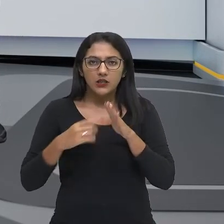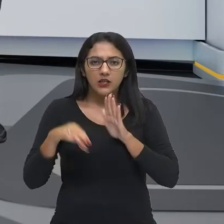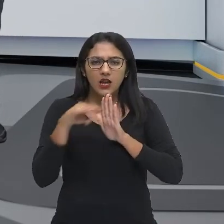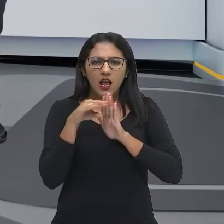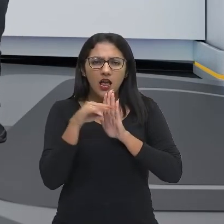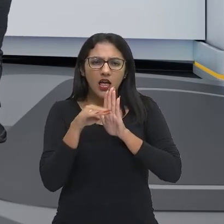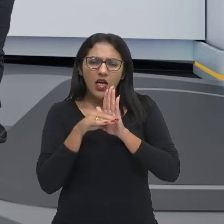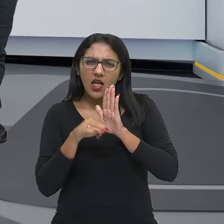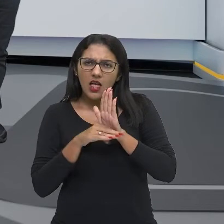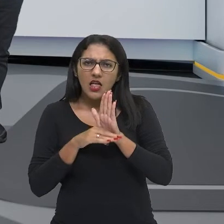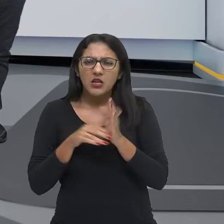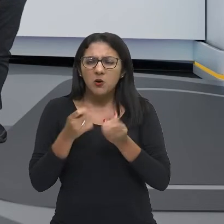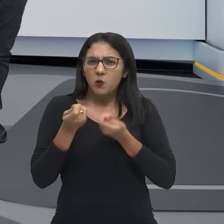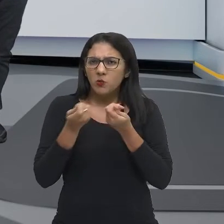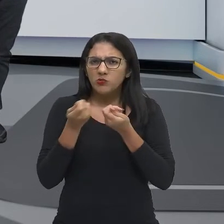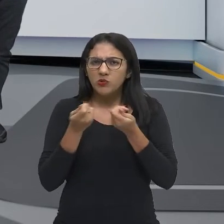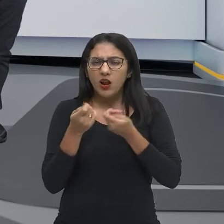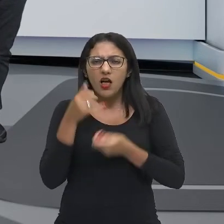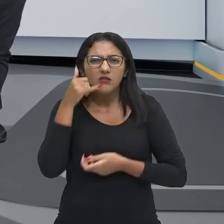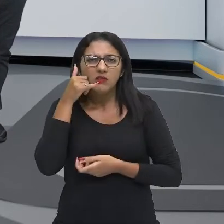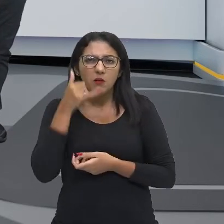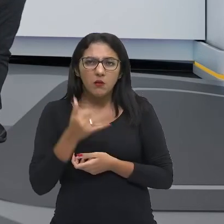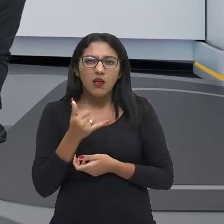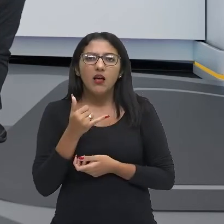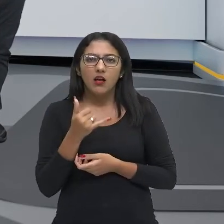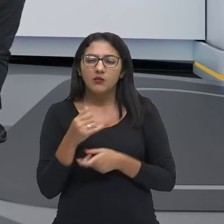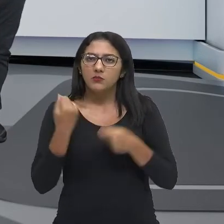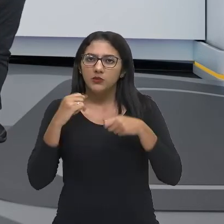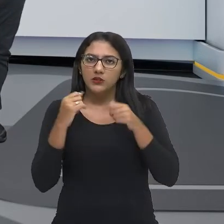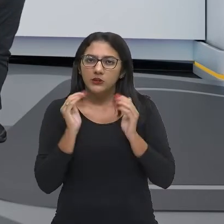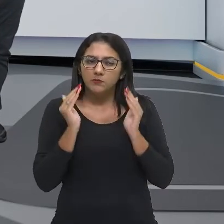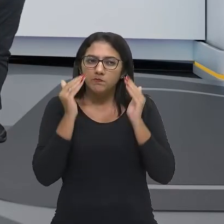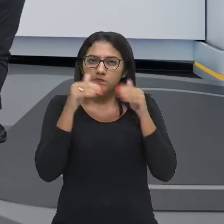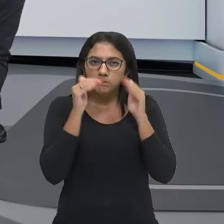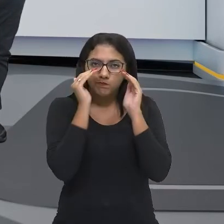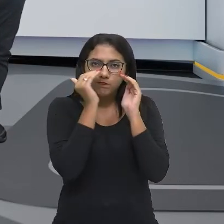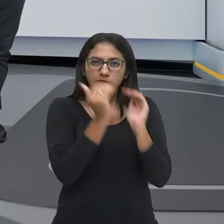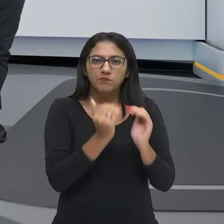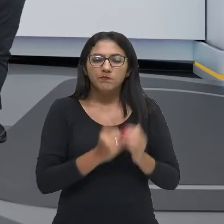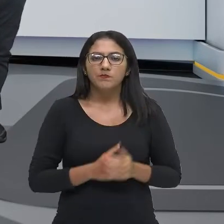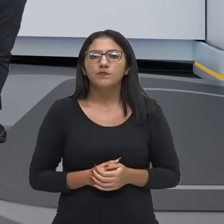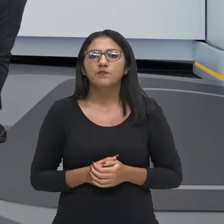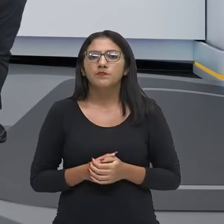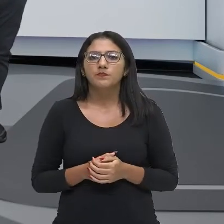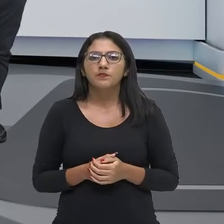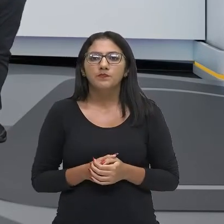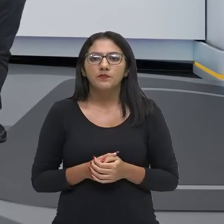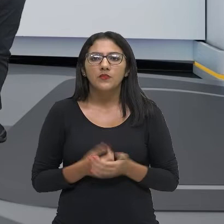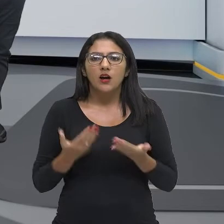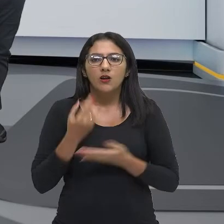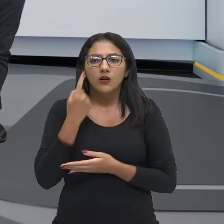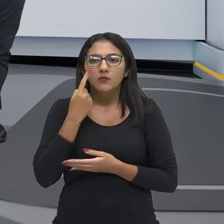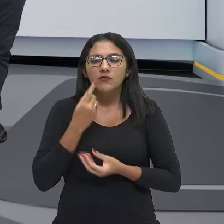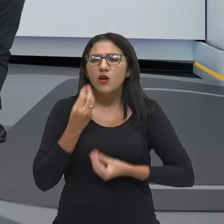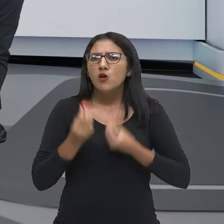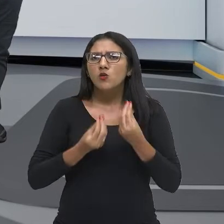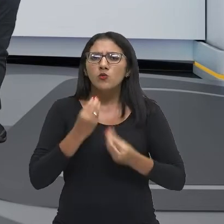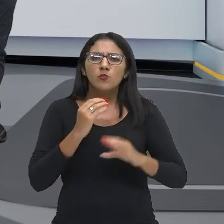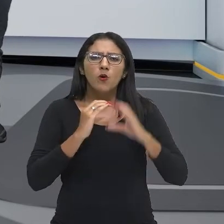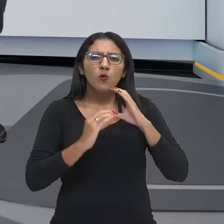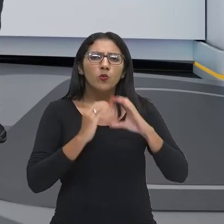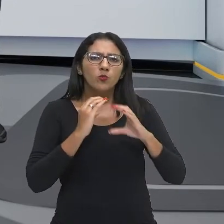para a utilização de dispositivos móveis, siga-os. Vamos ver como funciona a comunicação